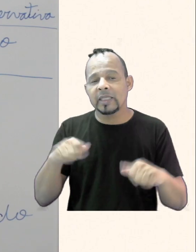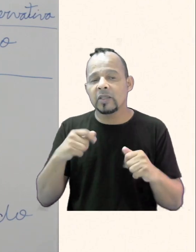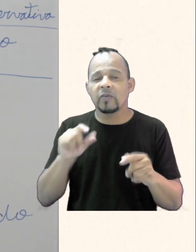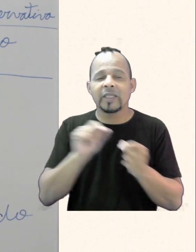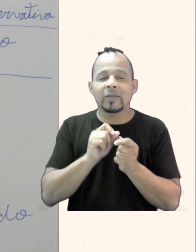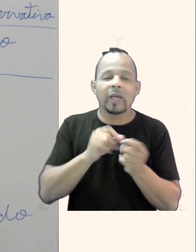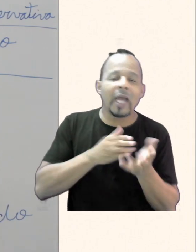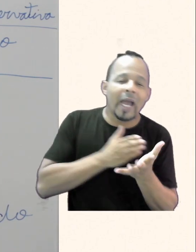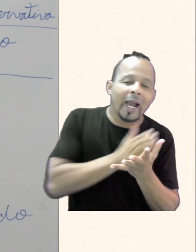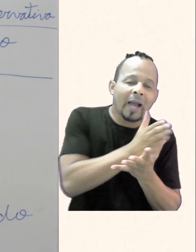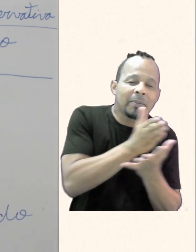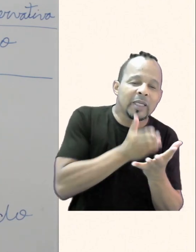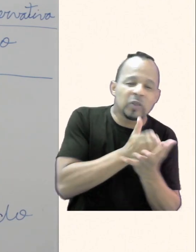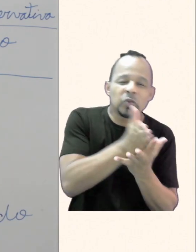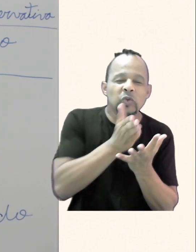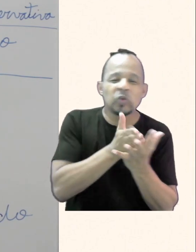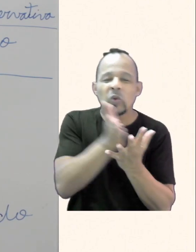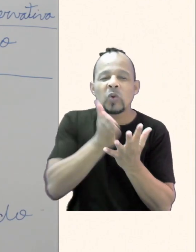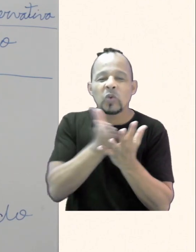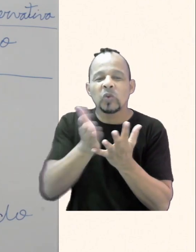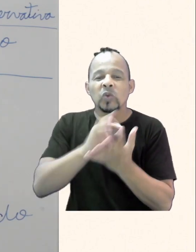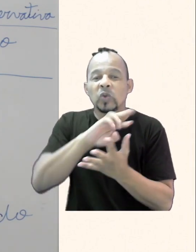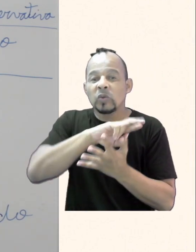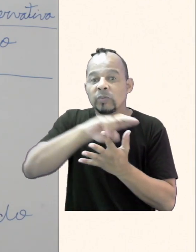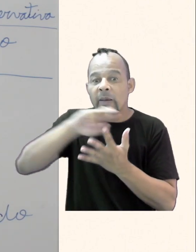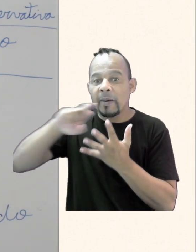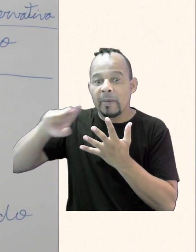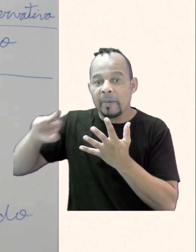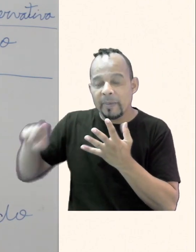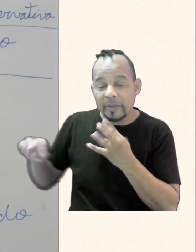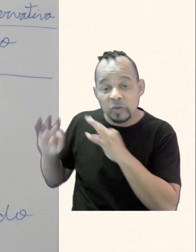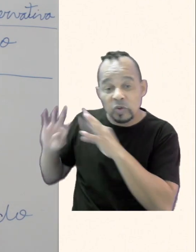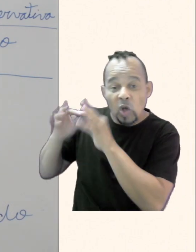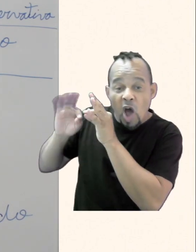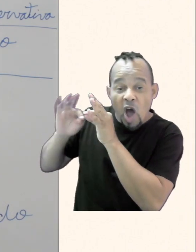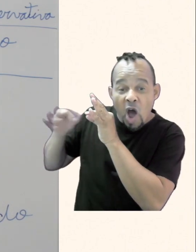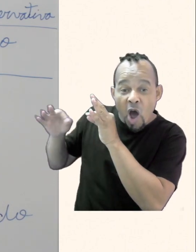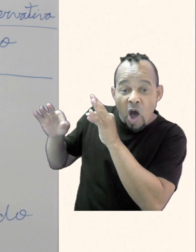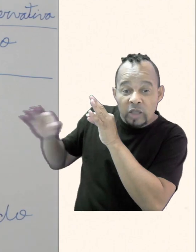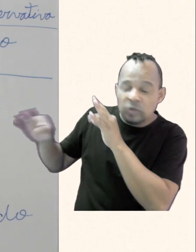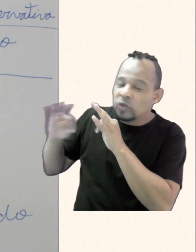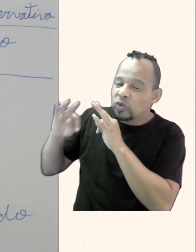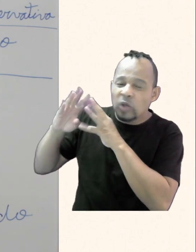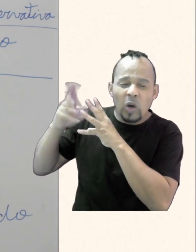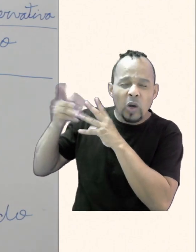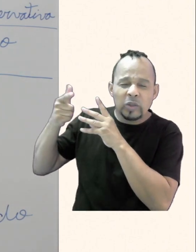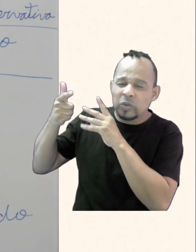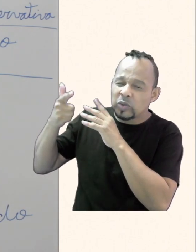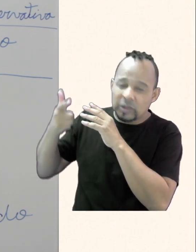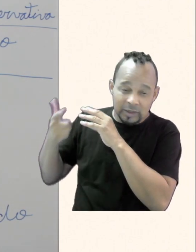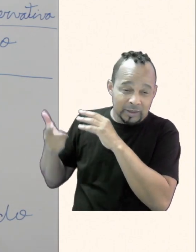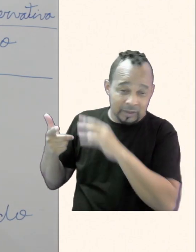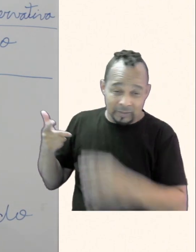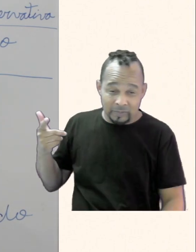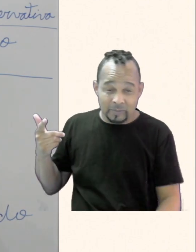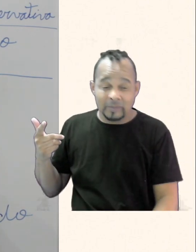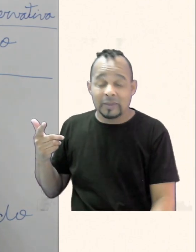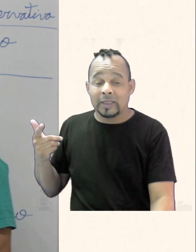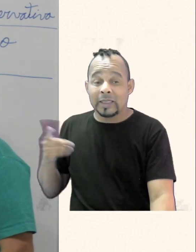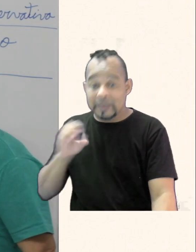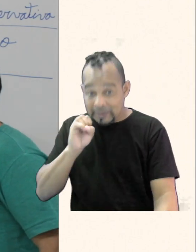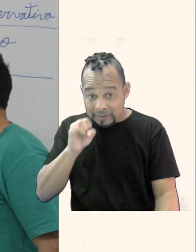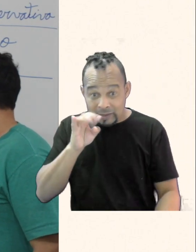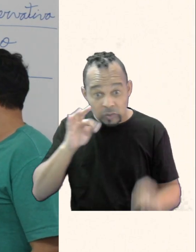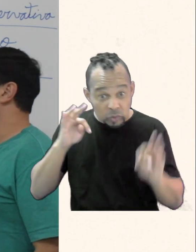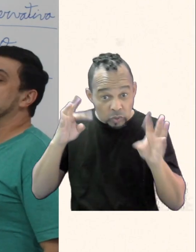caminhos possíveis, que são infinitos, e se sobre todos eles nós tivermos o mesmo